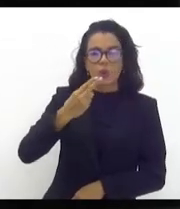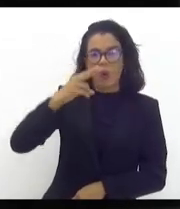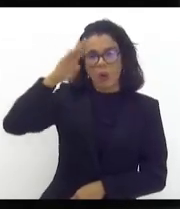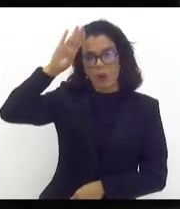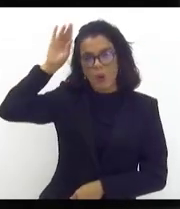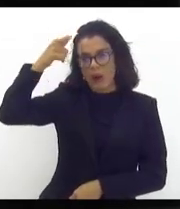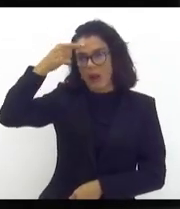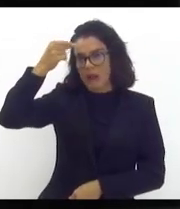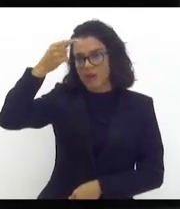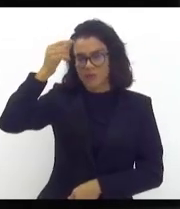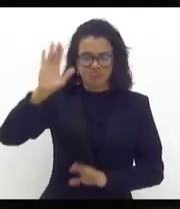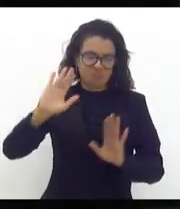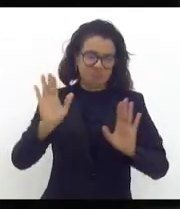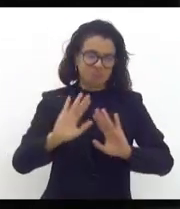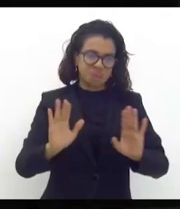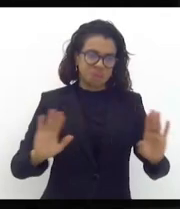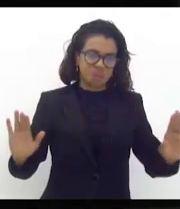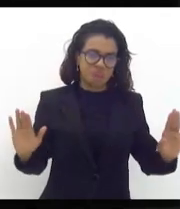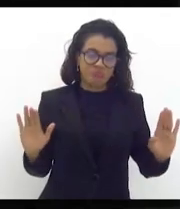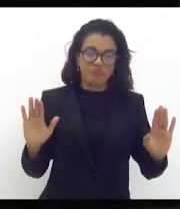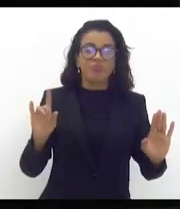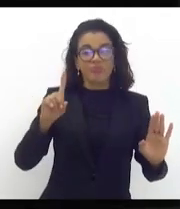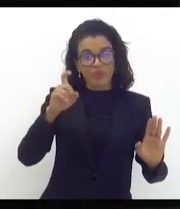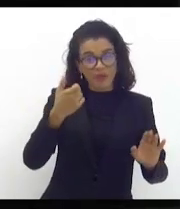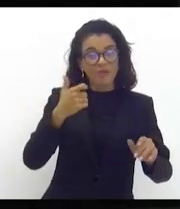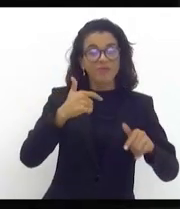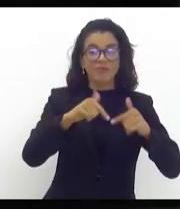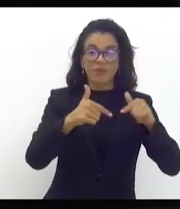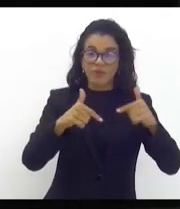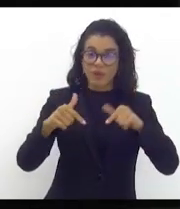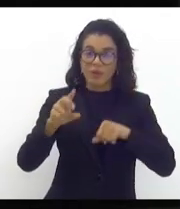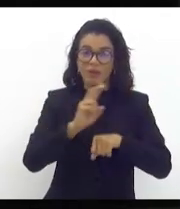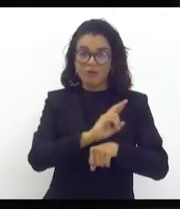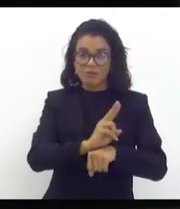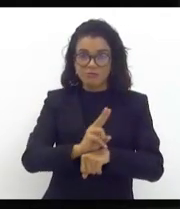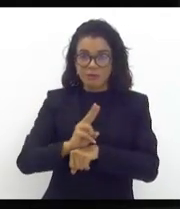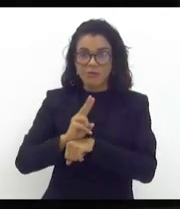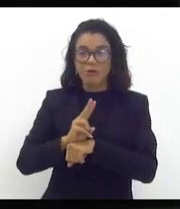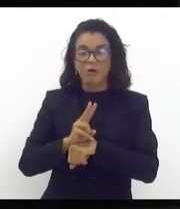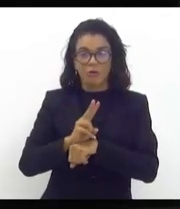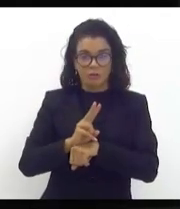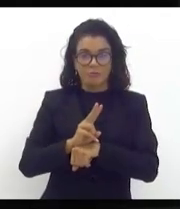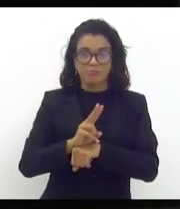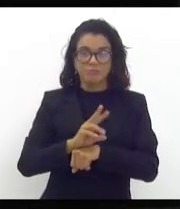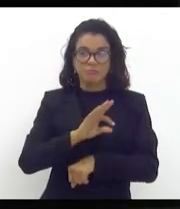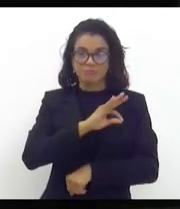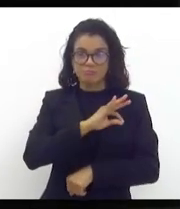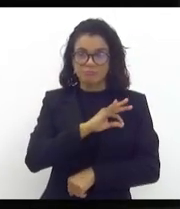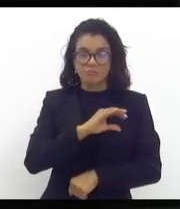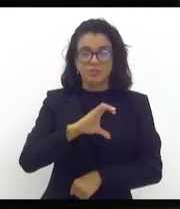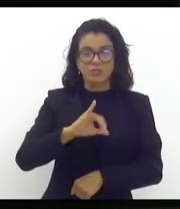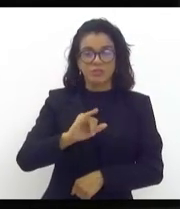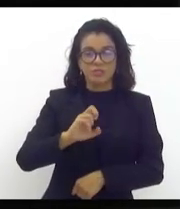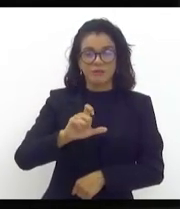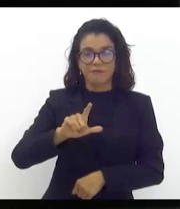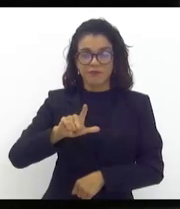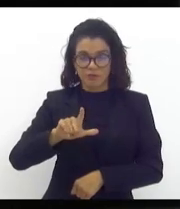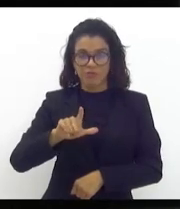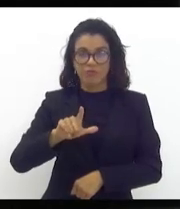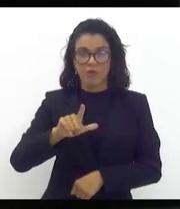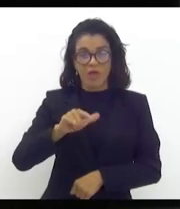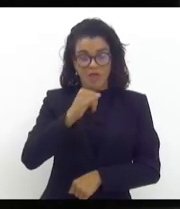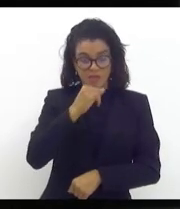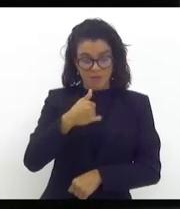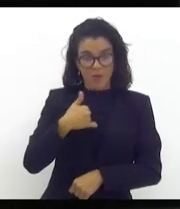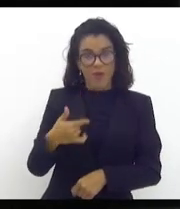terceiro grau. Claro que não. Eu trabalhei com os inspetores que chegaram à Polícia Civil com um nível médio. A meu